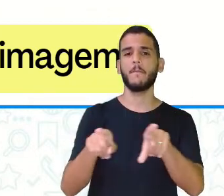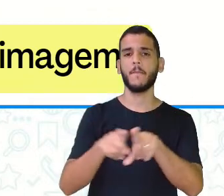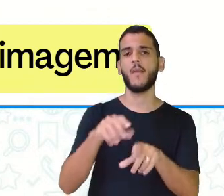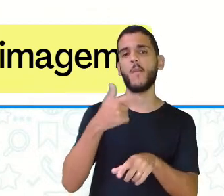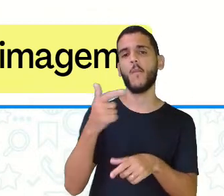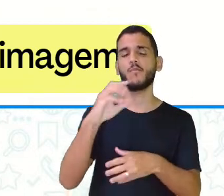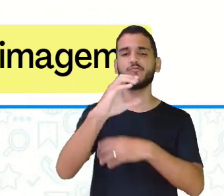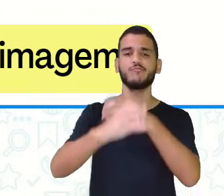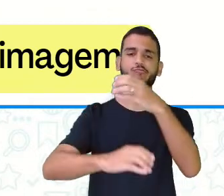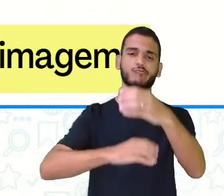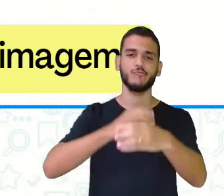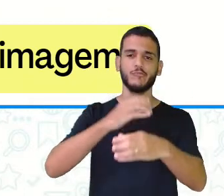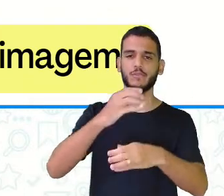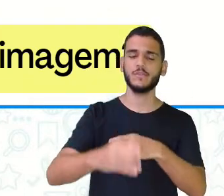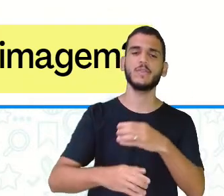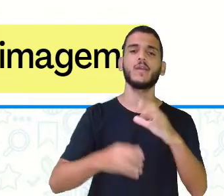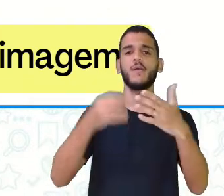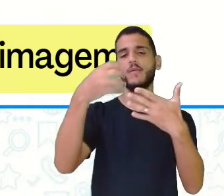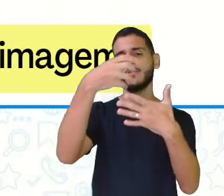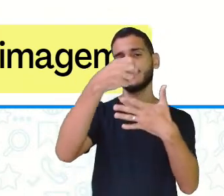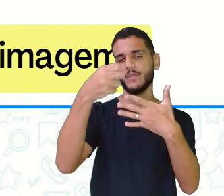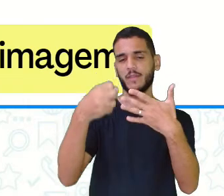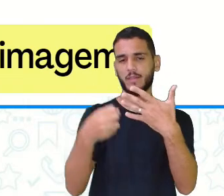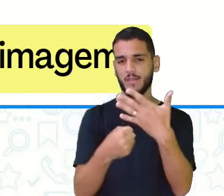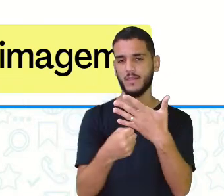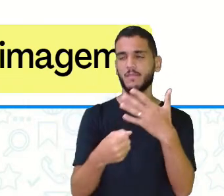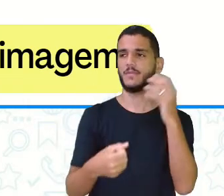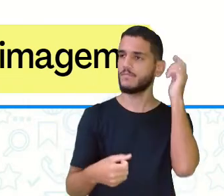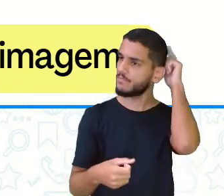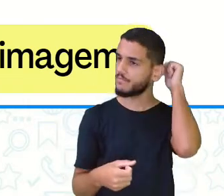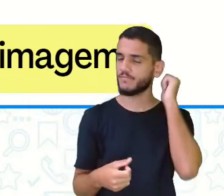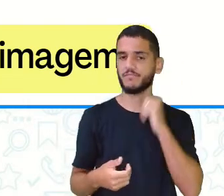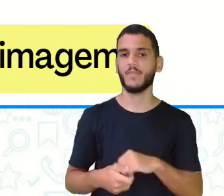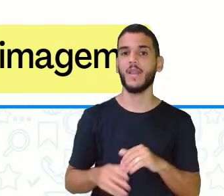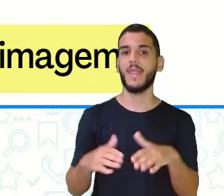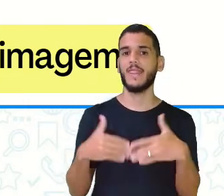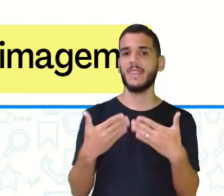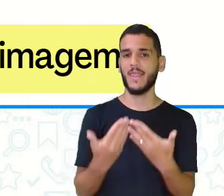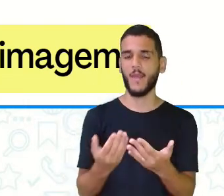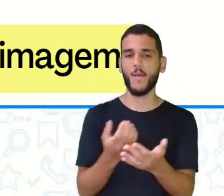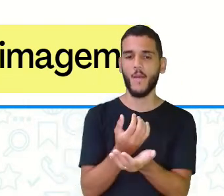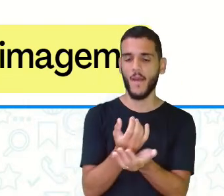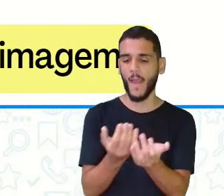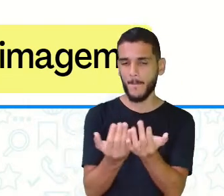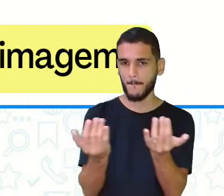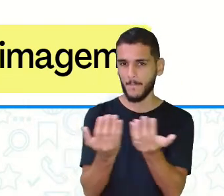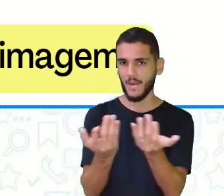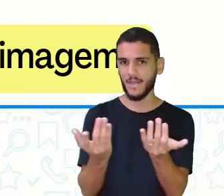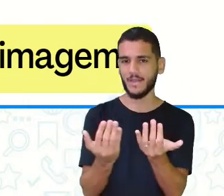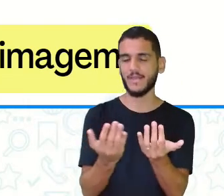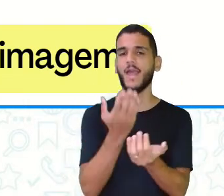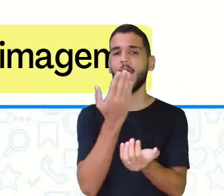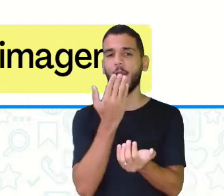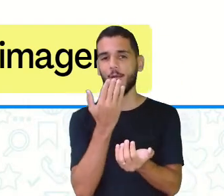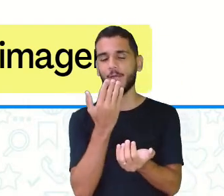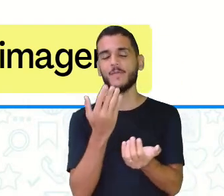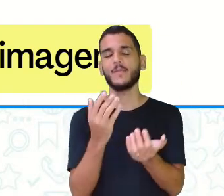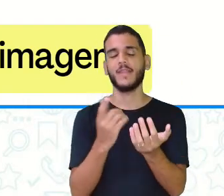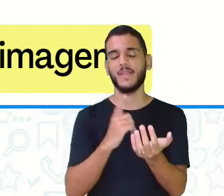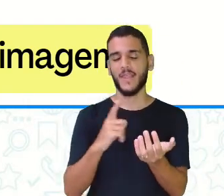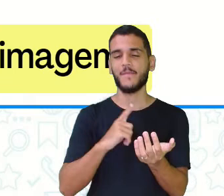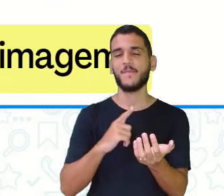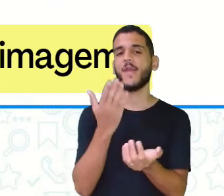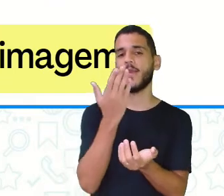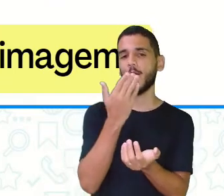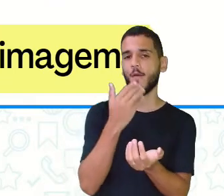da cadeia alimentar. Olha, a planta serve de alimento para o gafanhoto, que por seguinte serve de alimento para